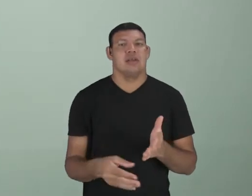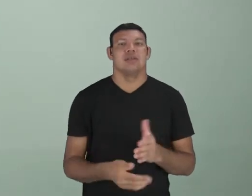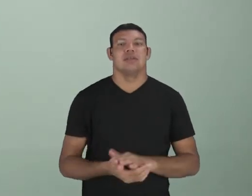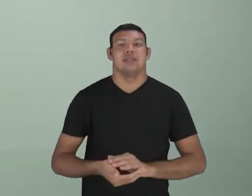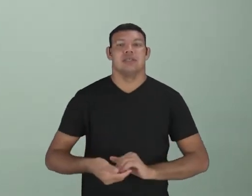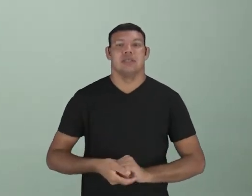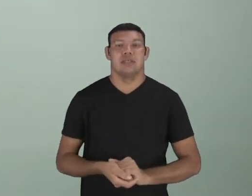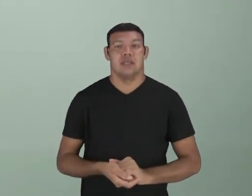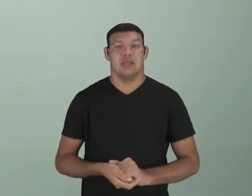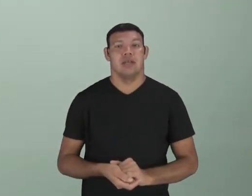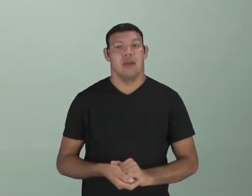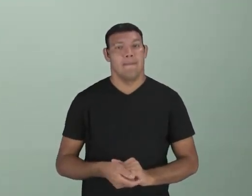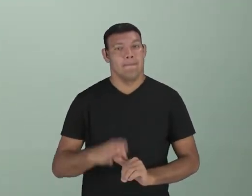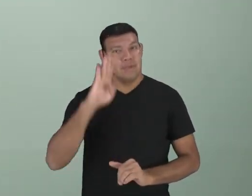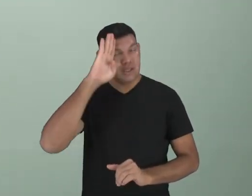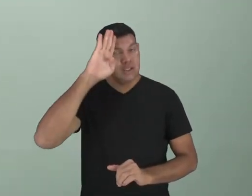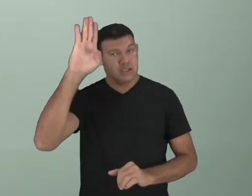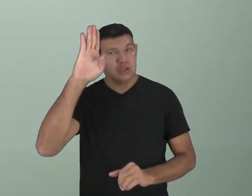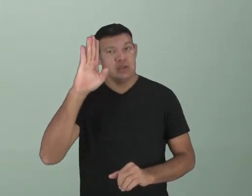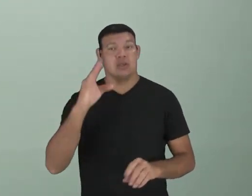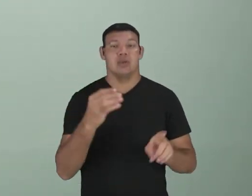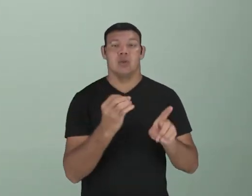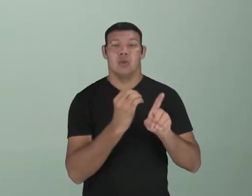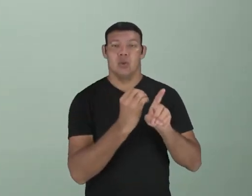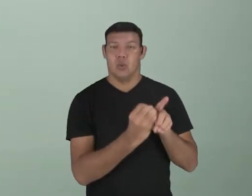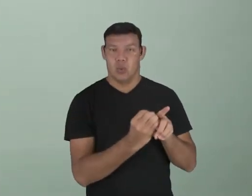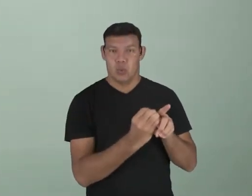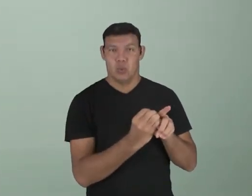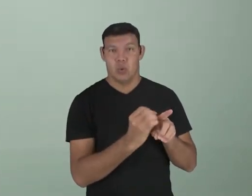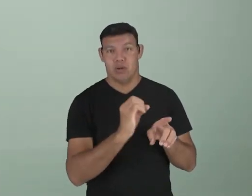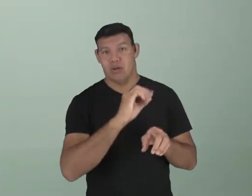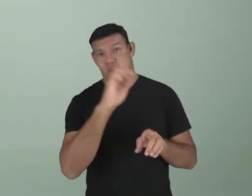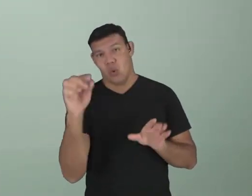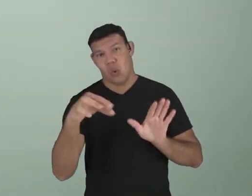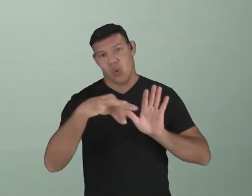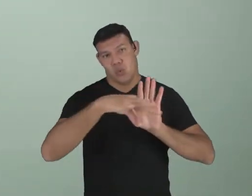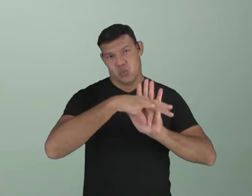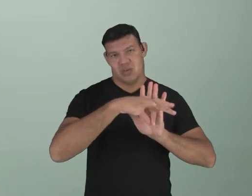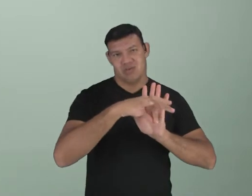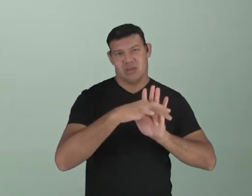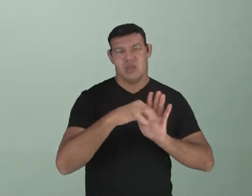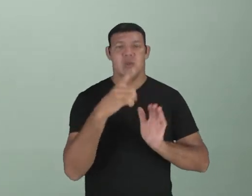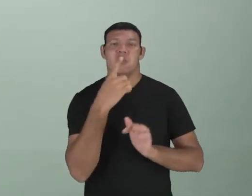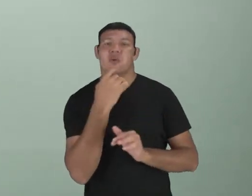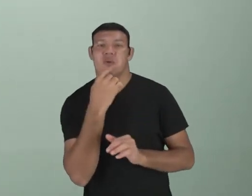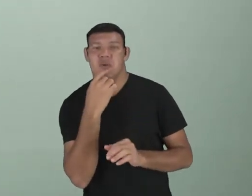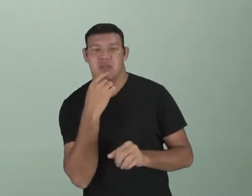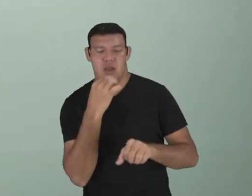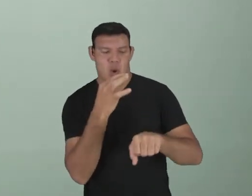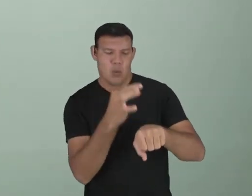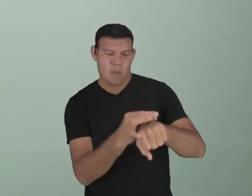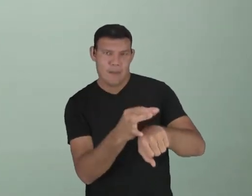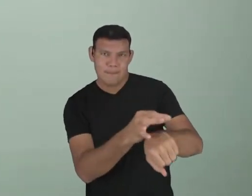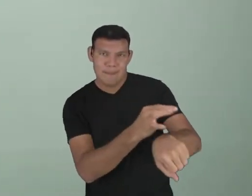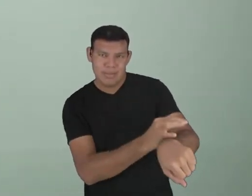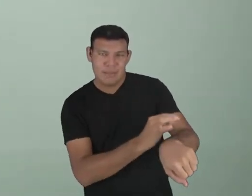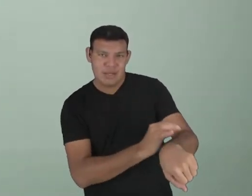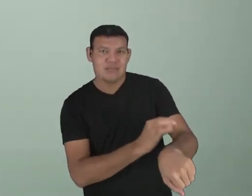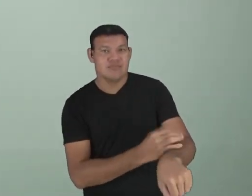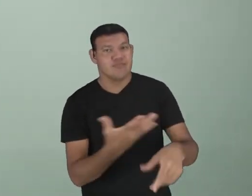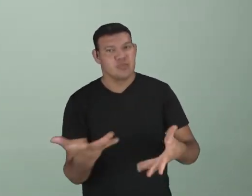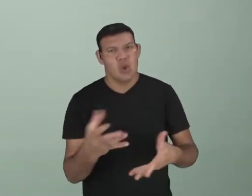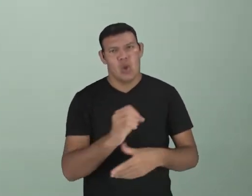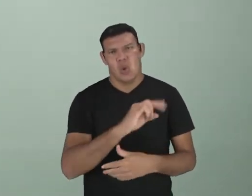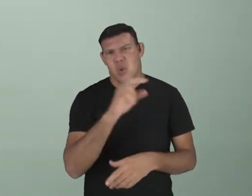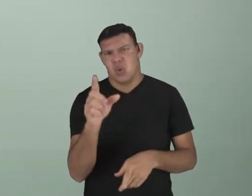primeiros locais em que esses sintomas aparecem são nos órgãos genitais. Então, às vezes fica vermelho, aparecem bolhas, caroço,